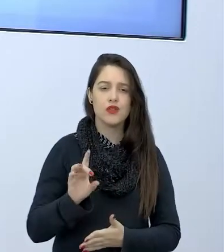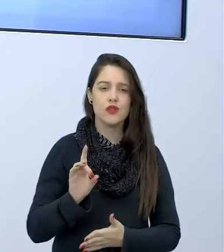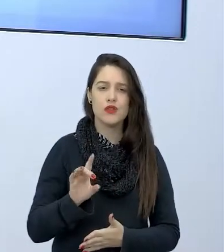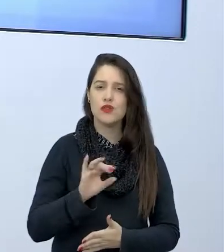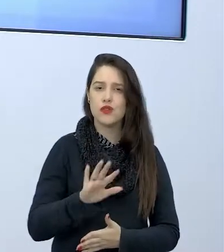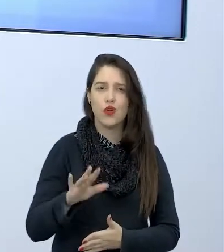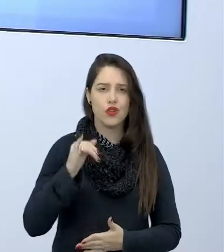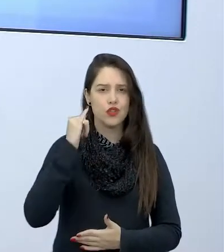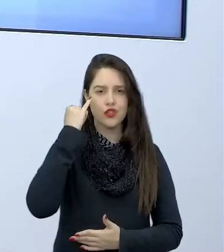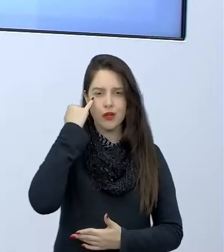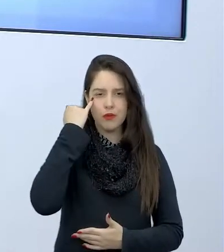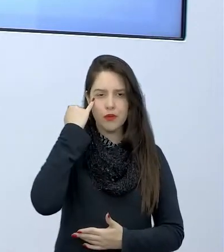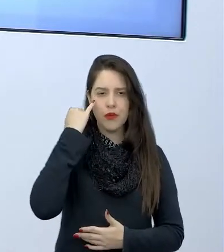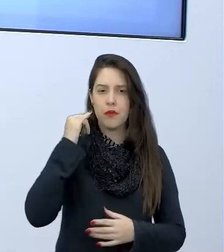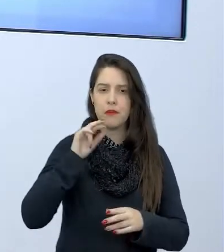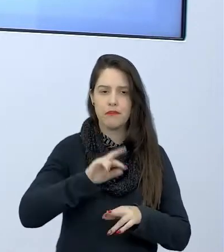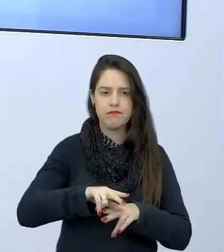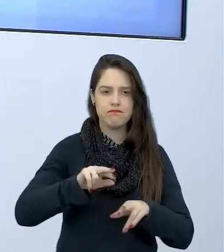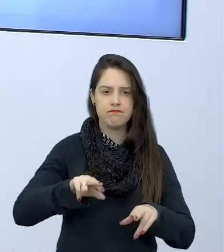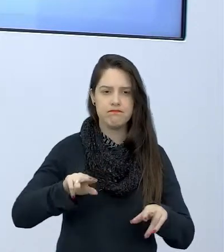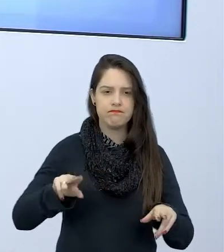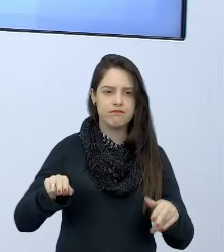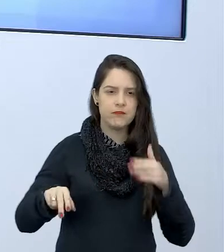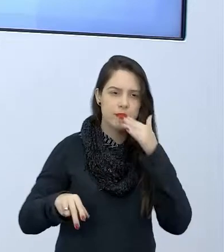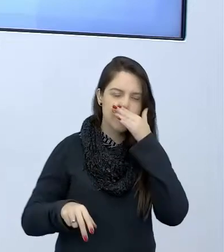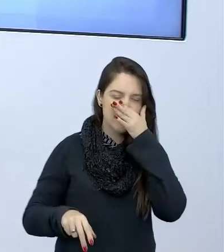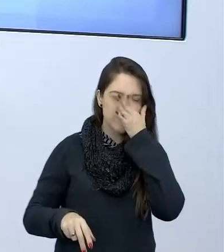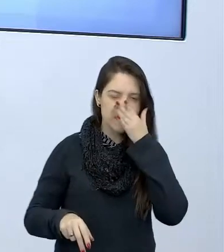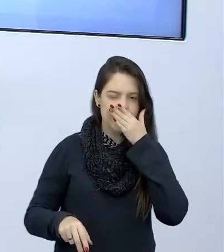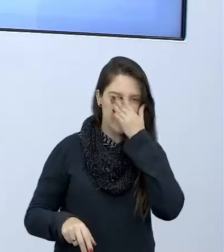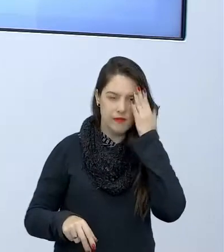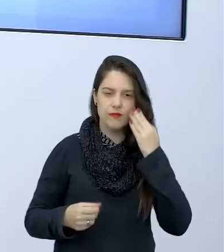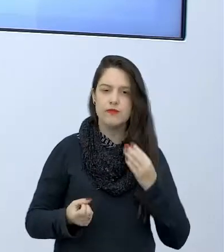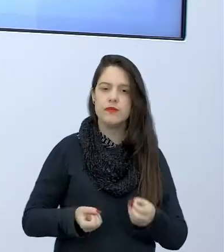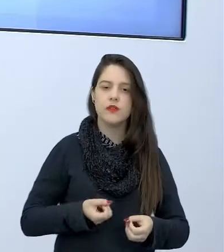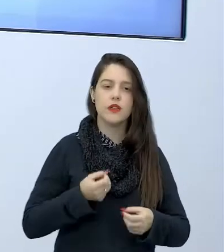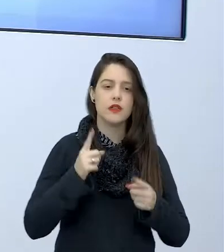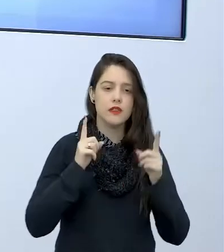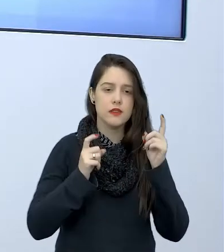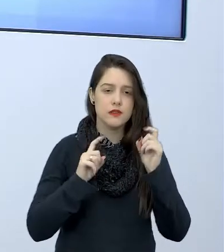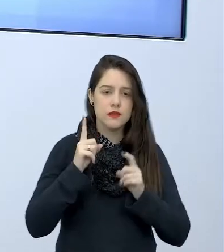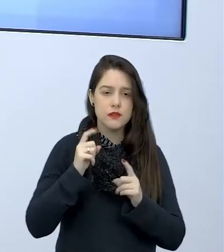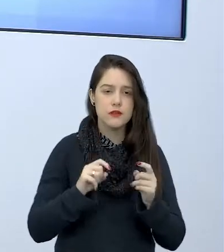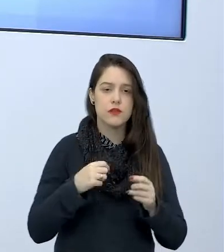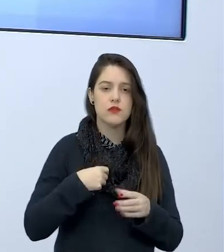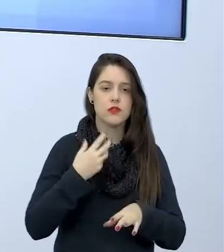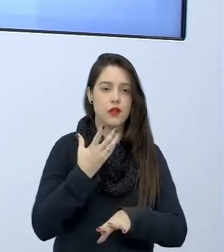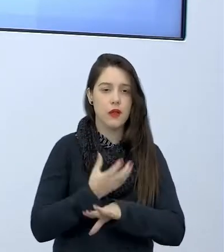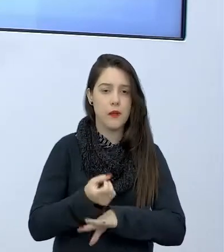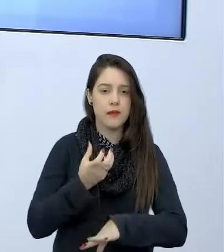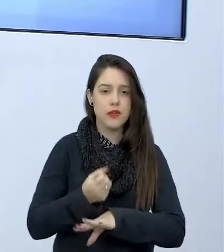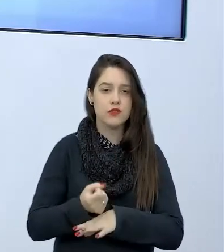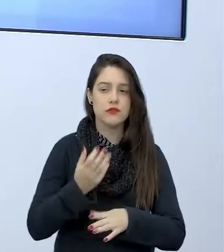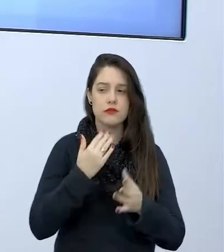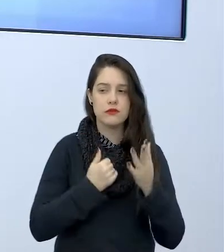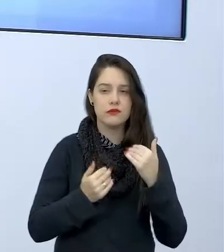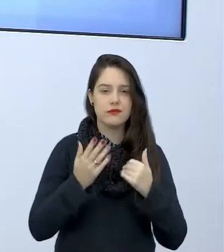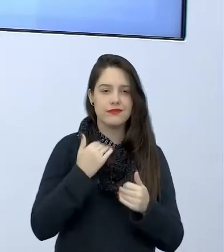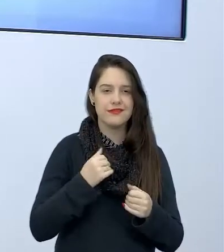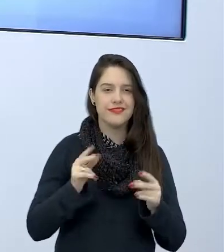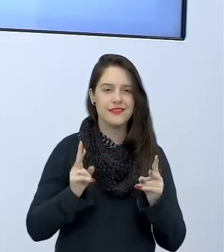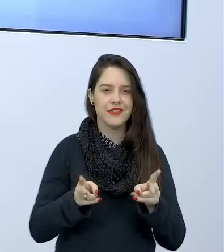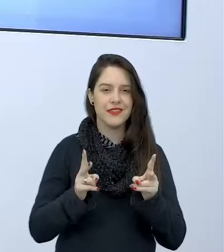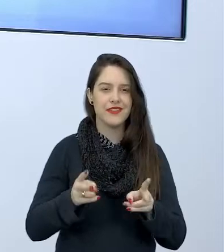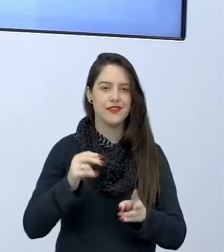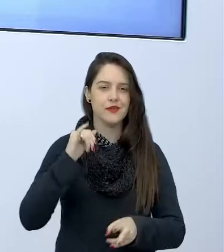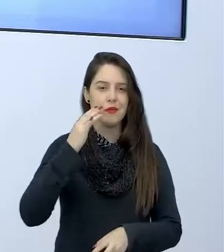japonesa. A gente tem muitos restaurantes de maneira expressiva, quando você abre um aplicativo de comida, sobre, por exemplo, comida